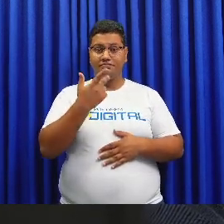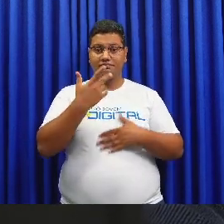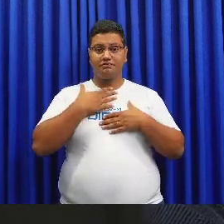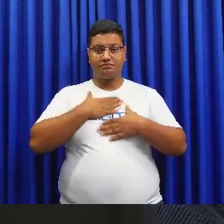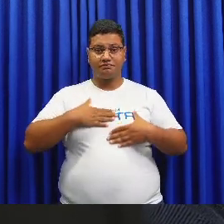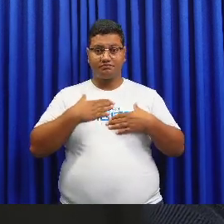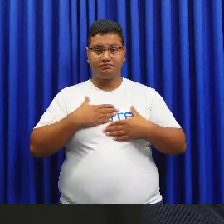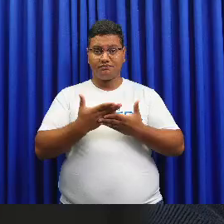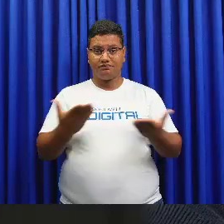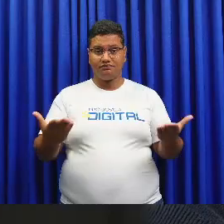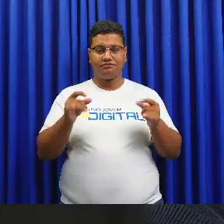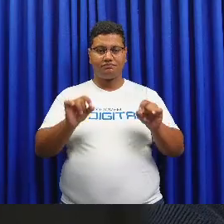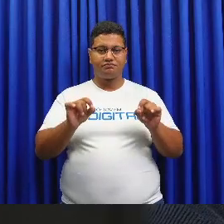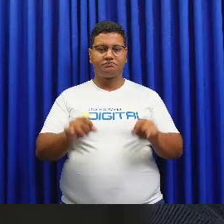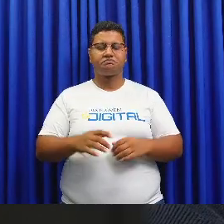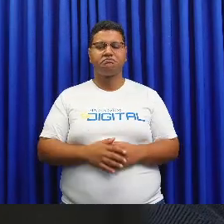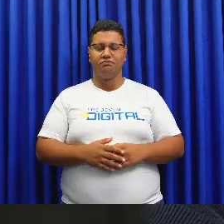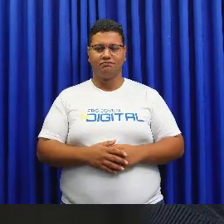de trazer.